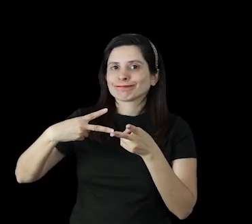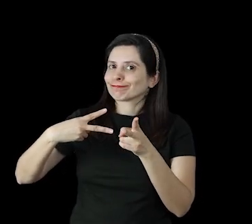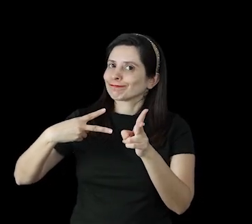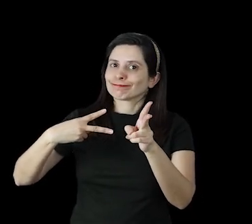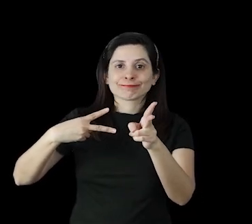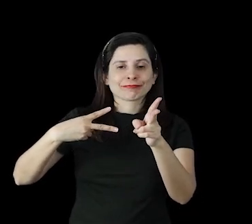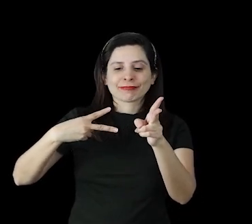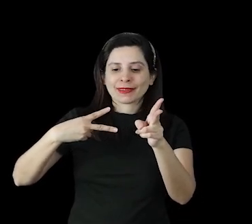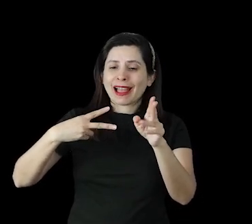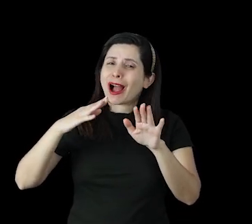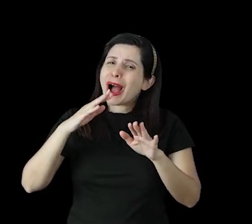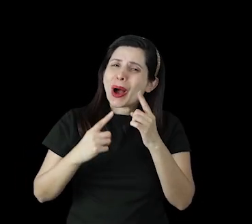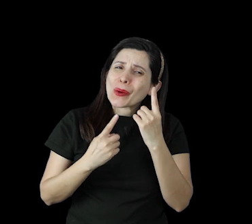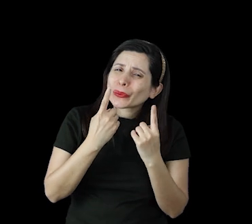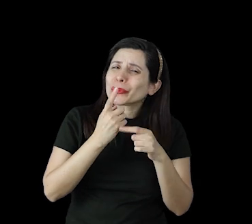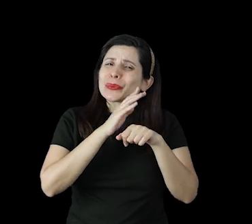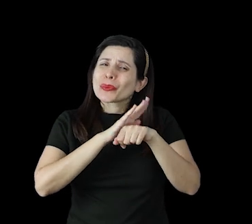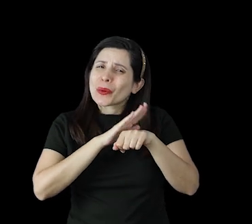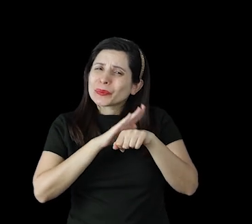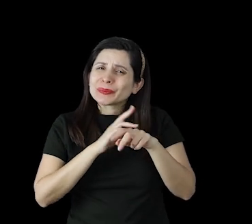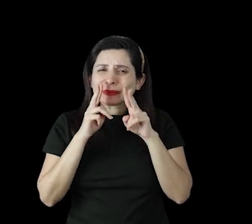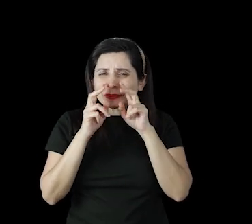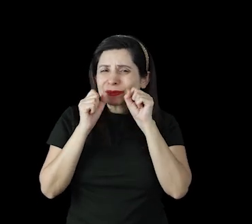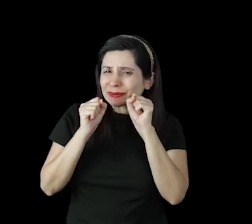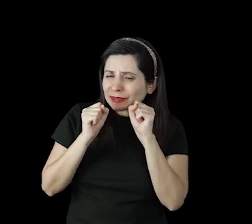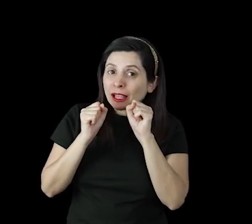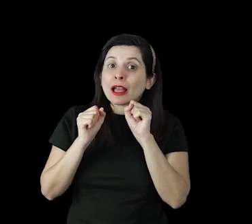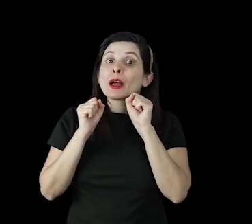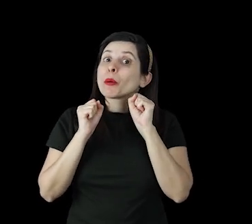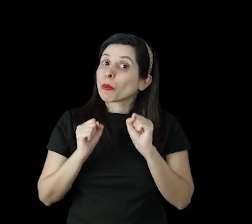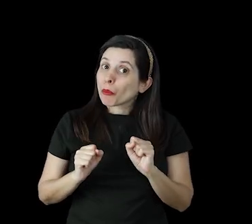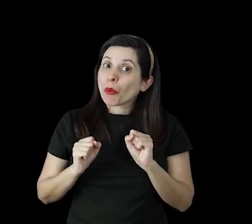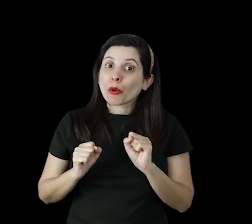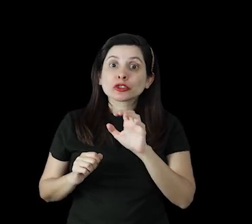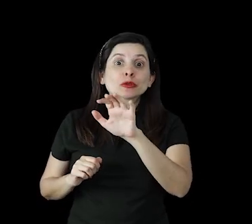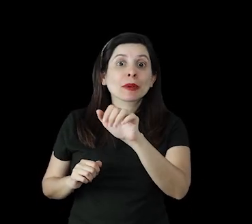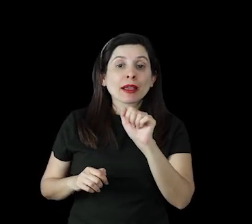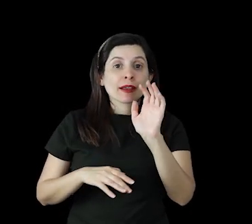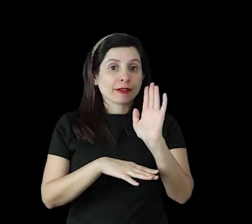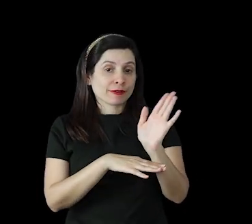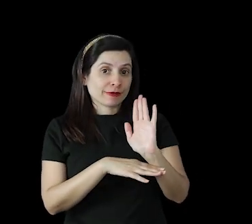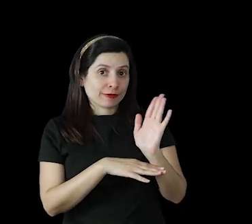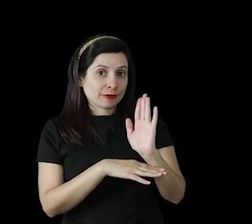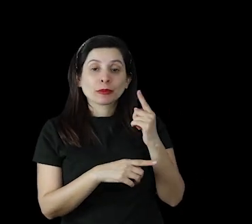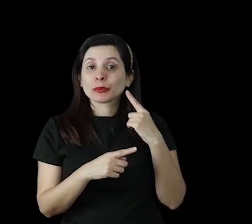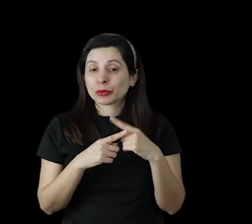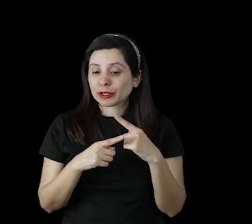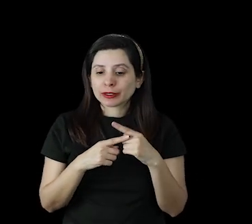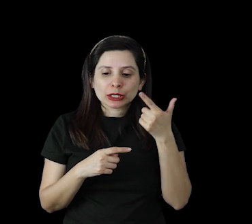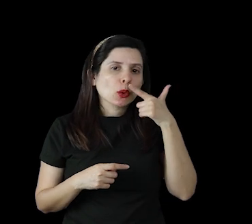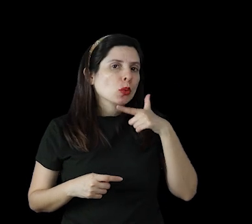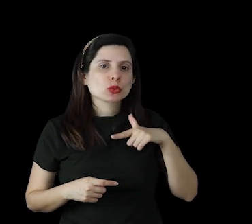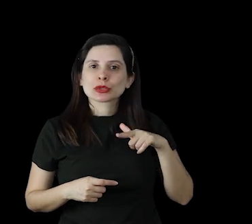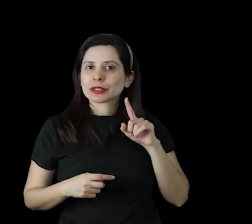sustenta, durante algum momento, né, por exemplo, a gente pode pegar filmes, por quê? Porque daí eu não consigo